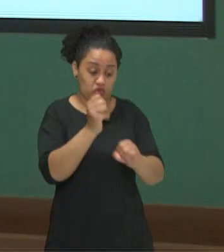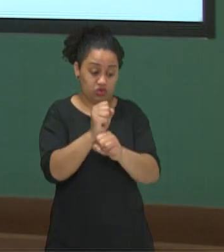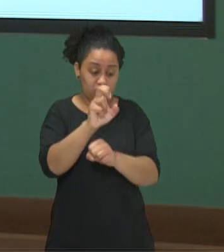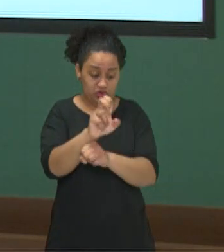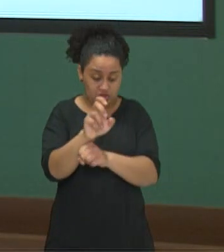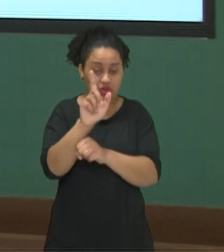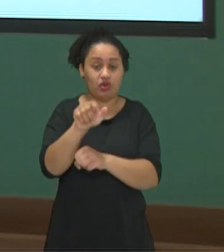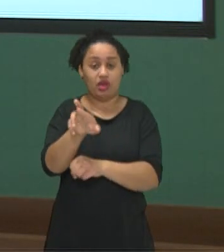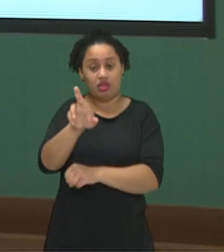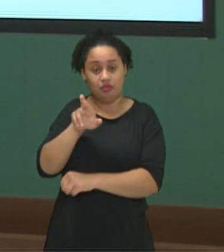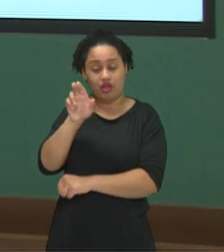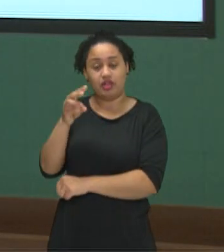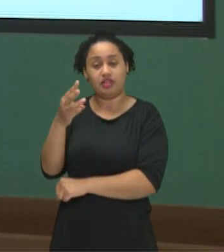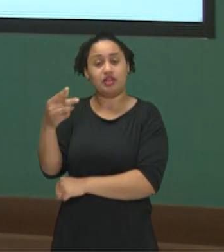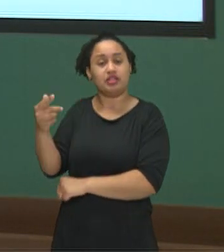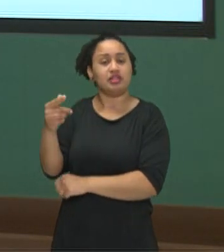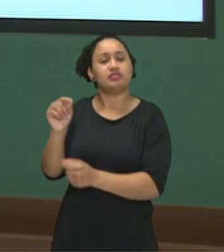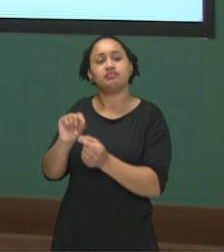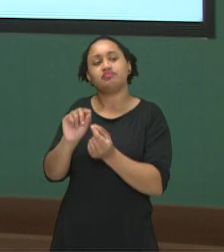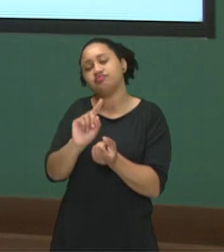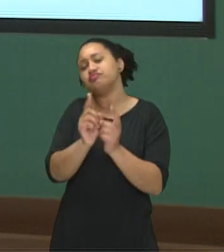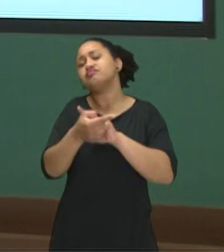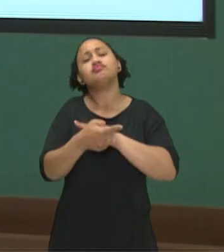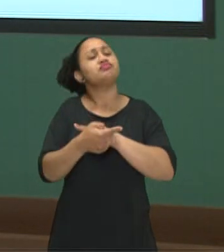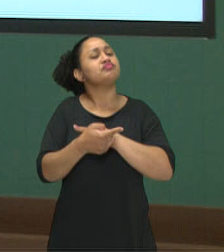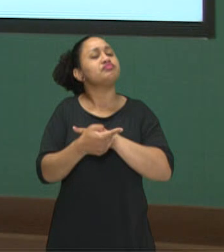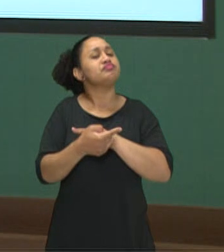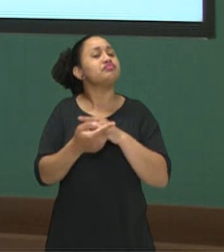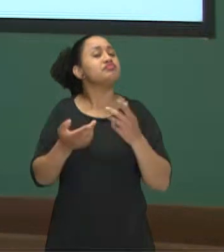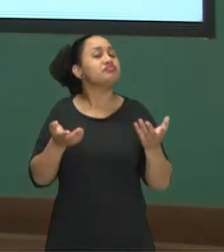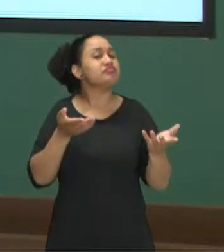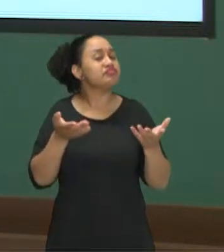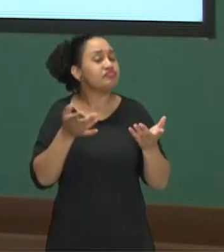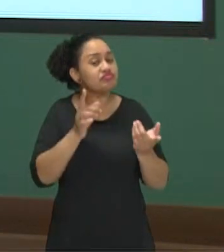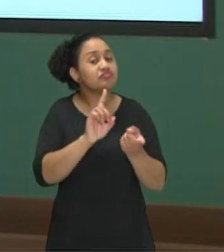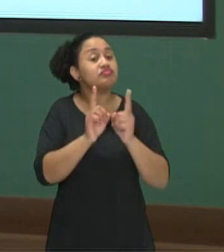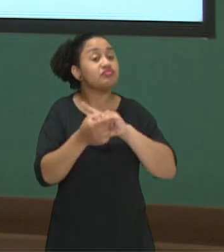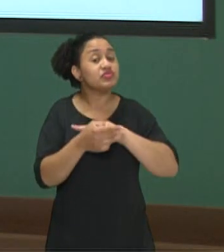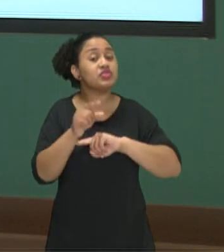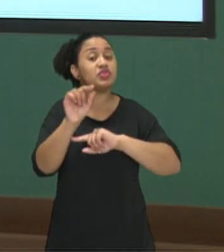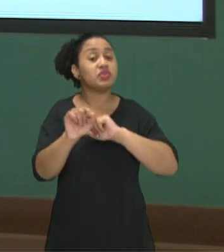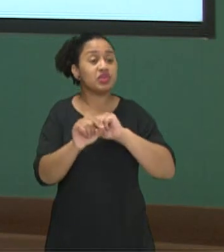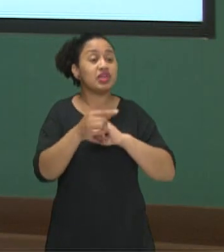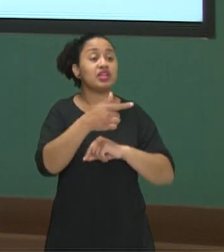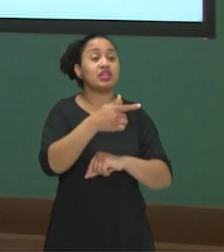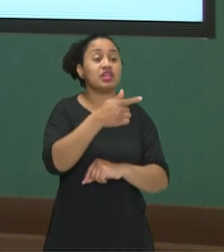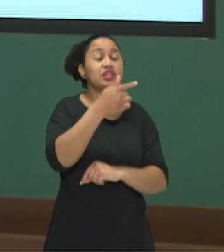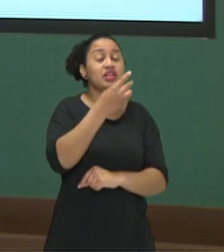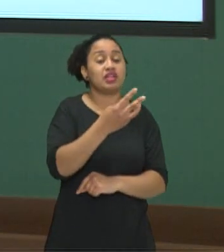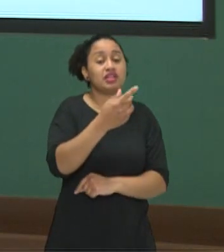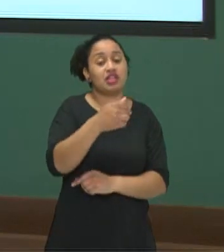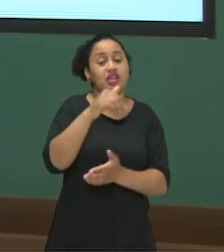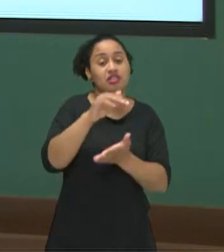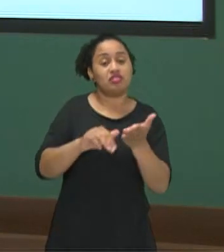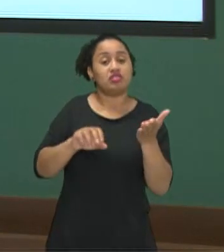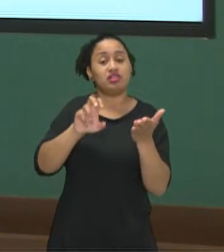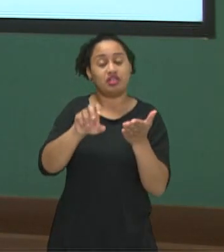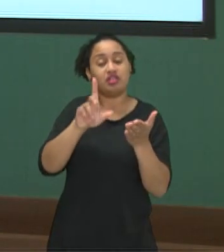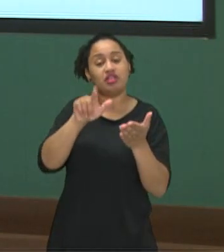igual a 37? Faz a operação inversa aí. A operação inversa vai ser 37 menos 5 e